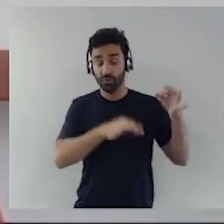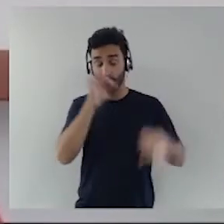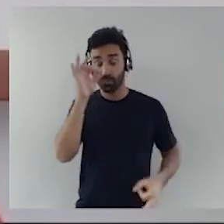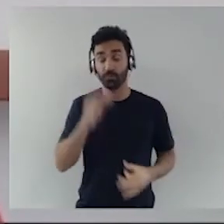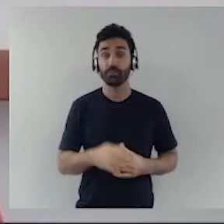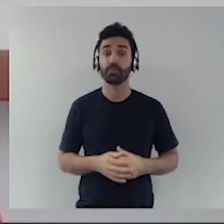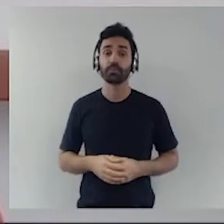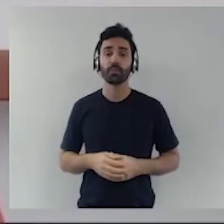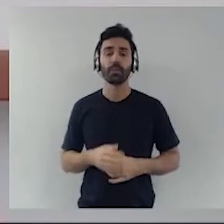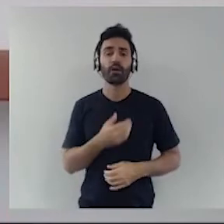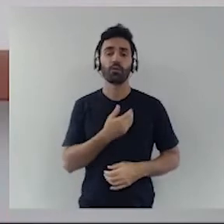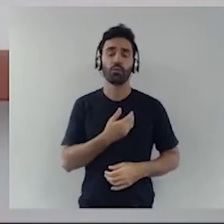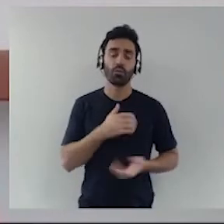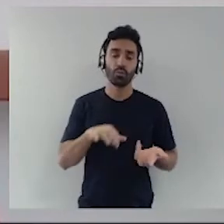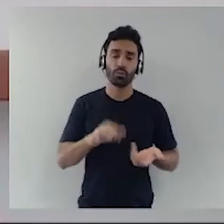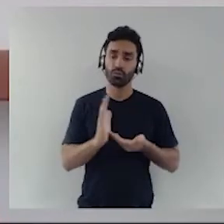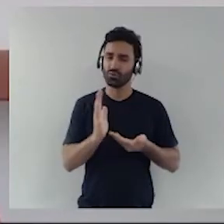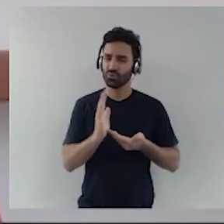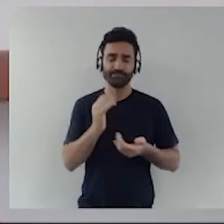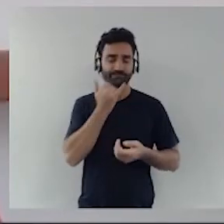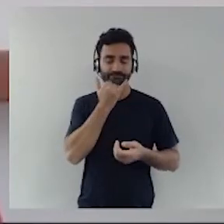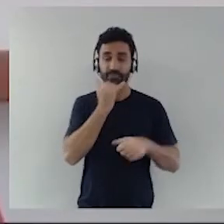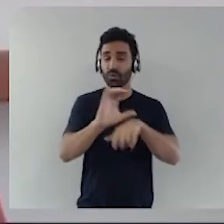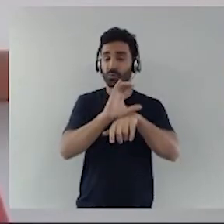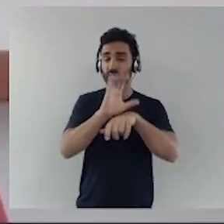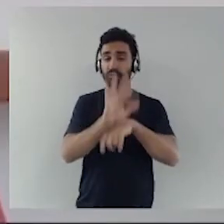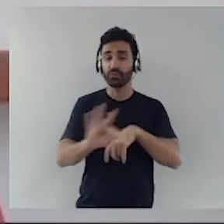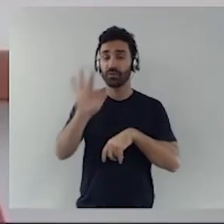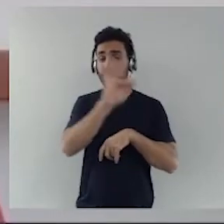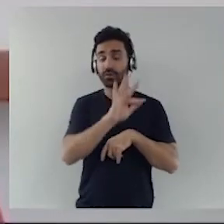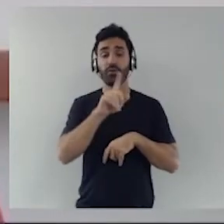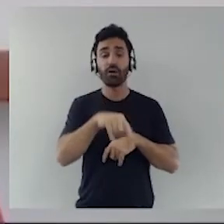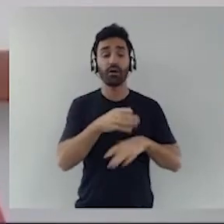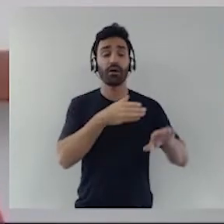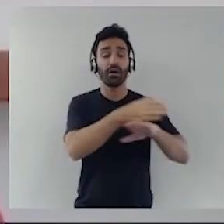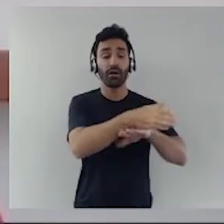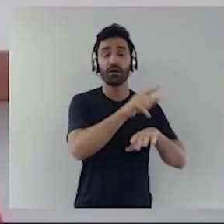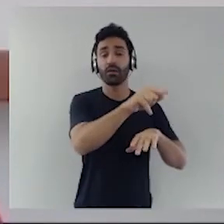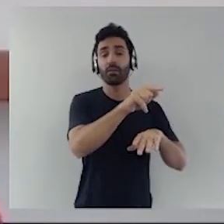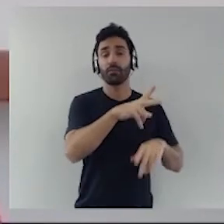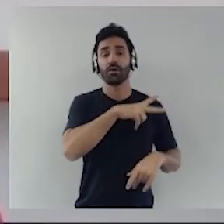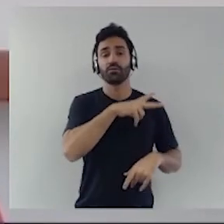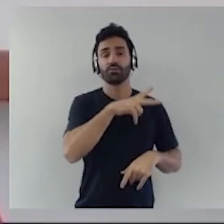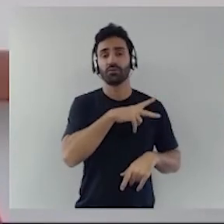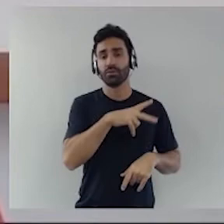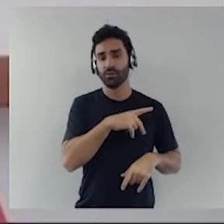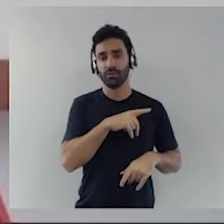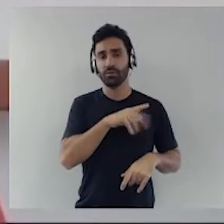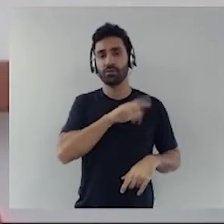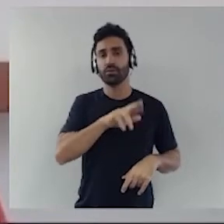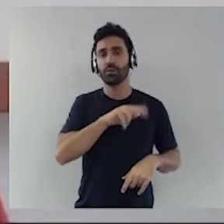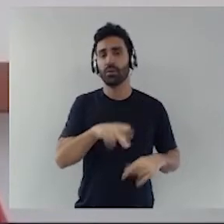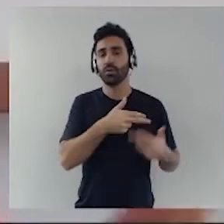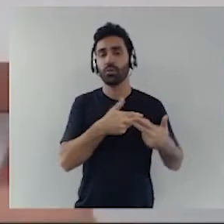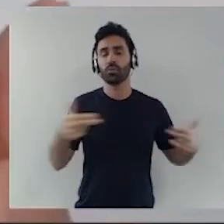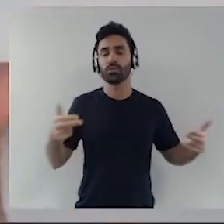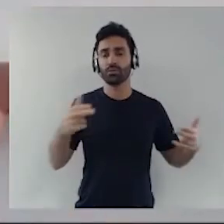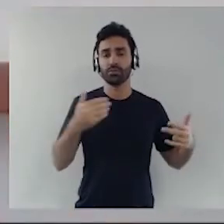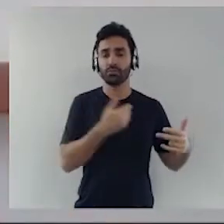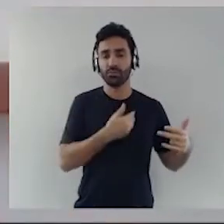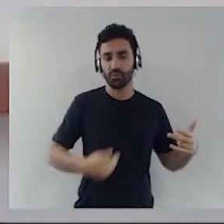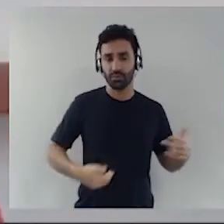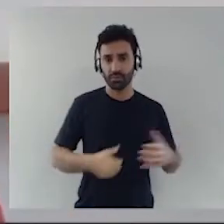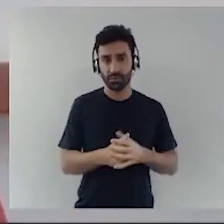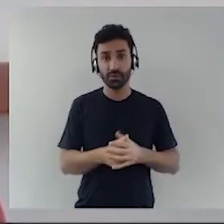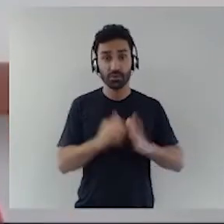de novo diz a constituição federal que ela é sobre a propriedade partícula e não sobre bens públicos os respiradores